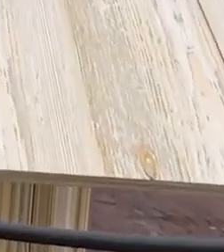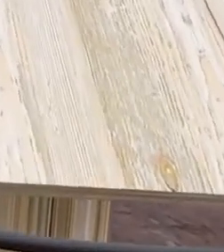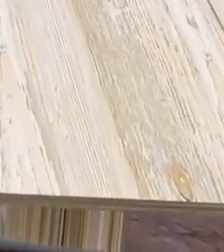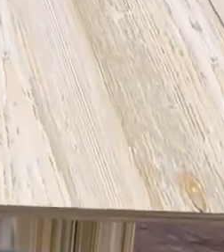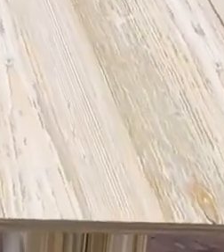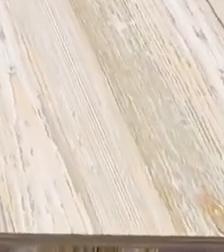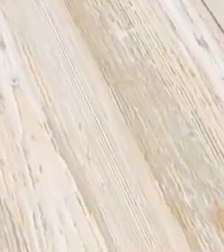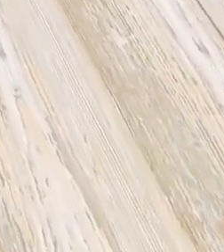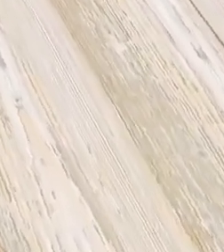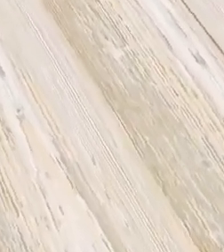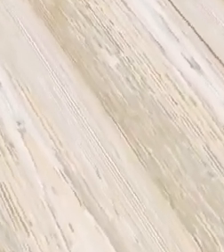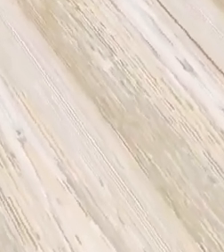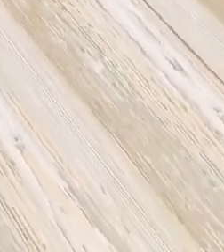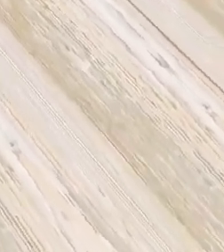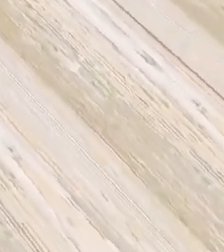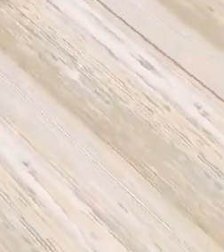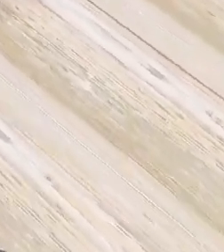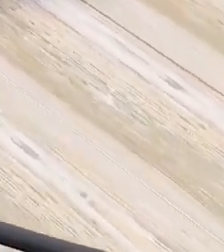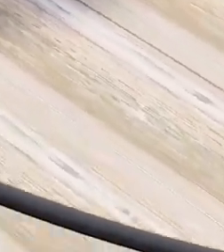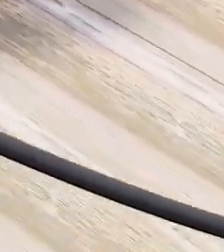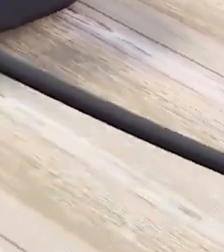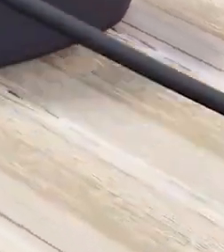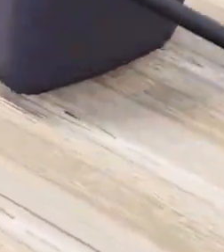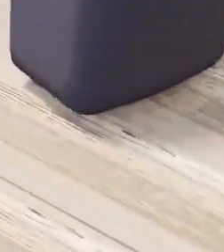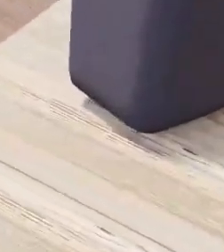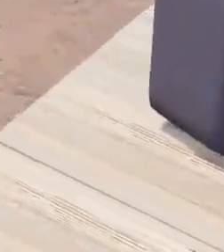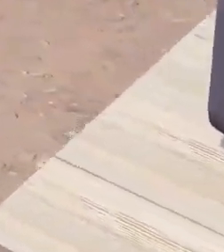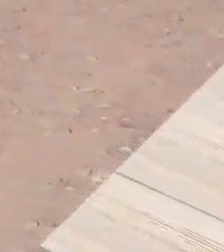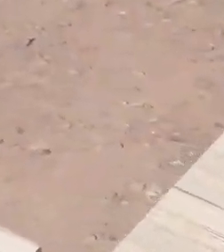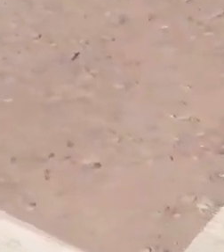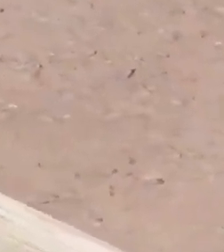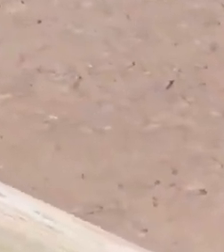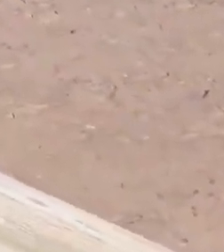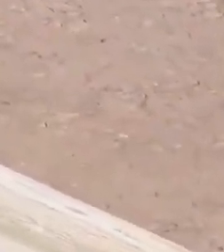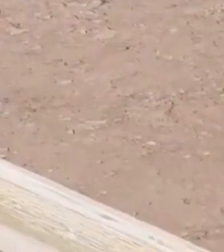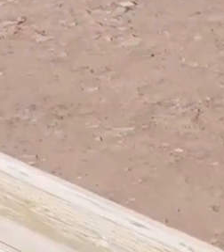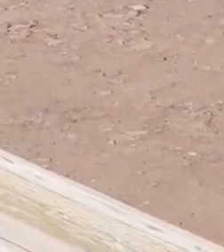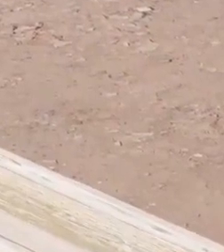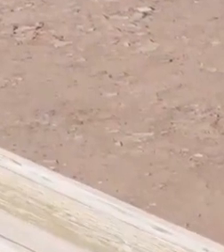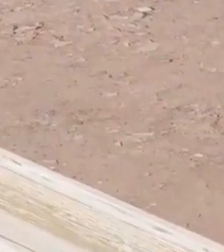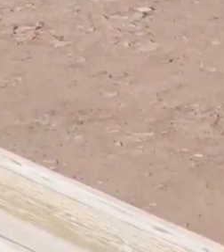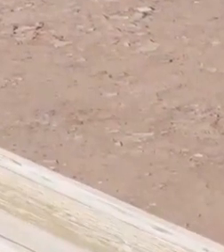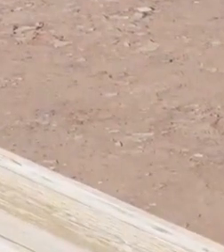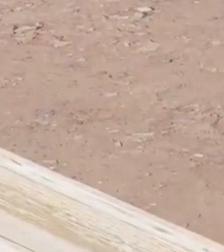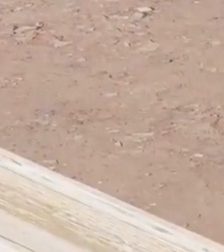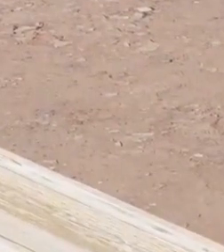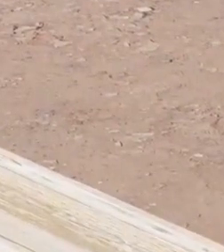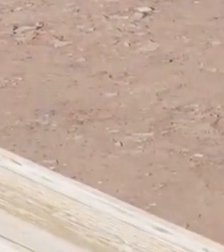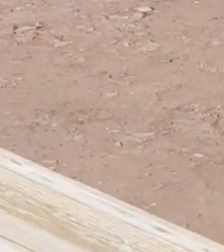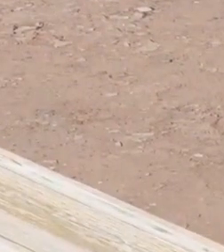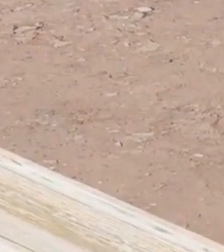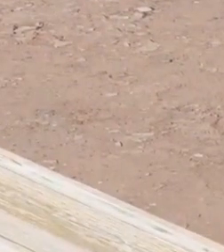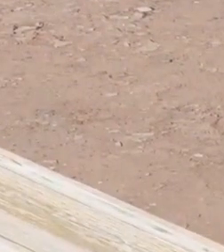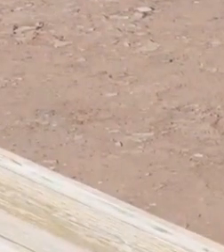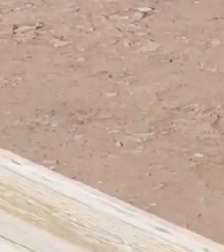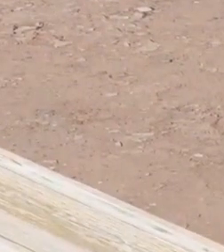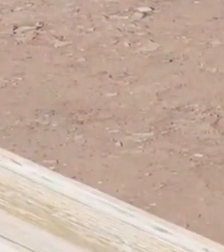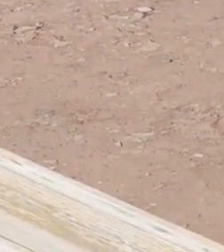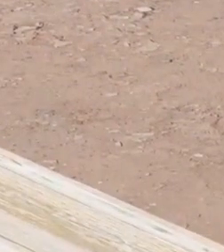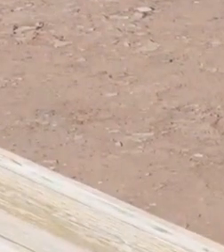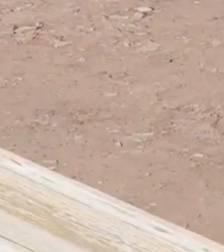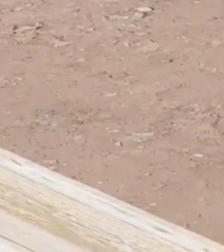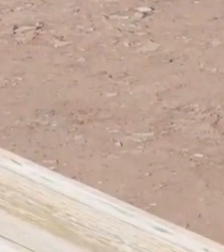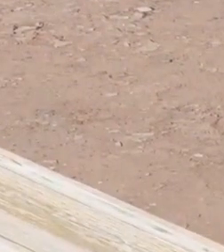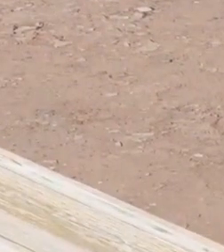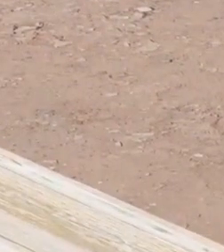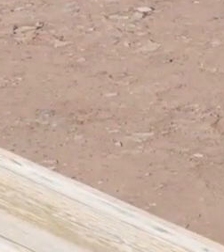causar entupimento no sistema de bombeamento. Um dos fatores principais para a escolha dessa solução se deu pelo